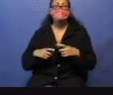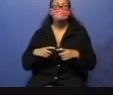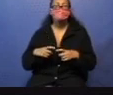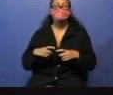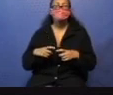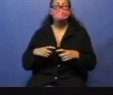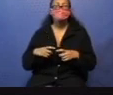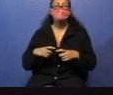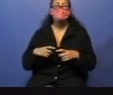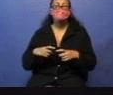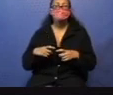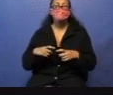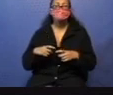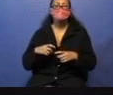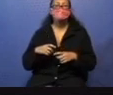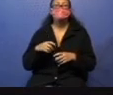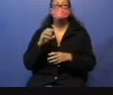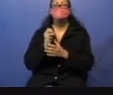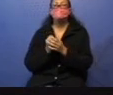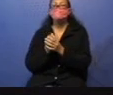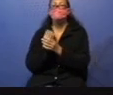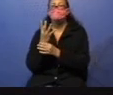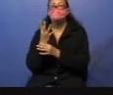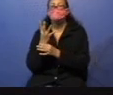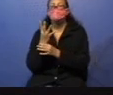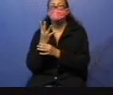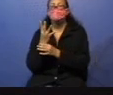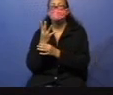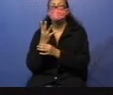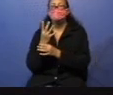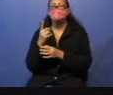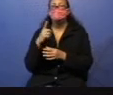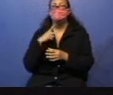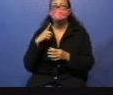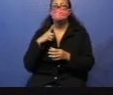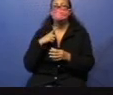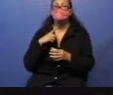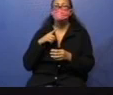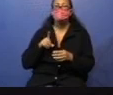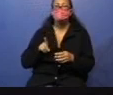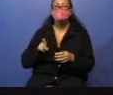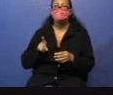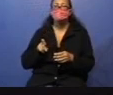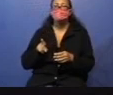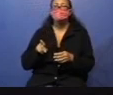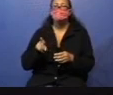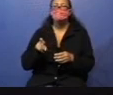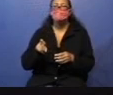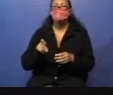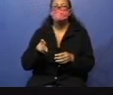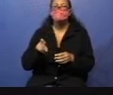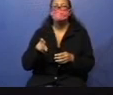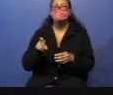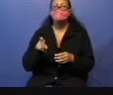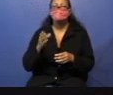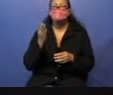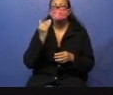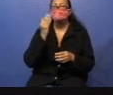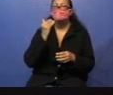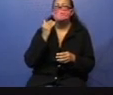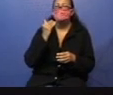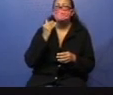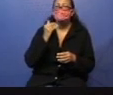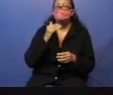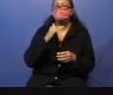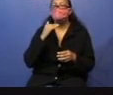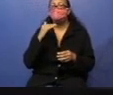jogadas, pulverizadas na planta. Quando vem a larva, lá a minhoquinha vai comer, que vai estragar, ela